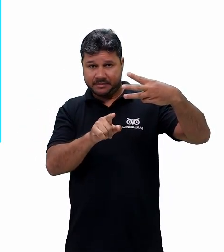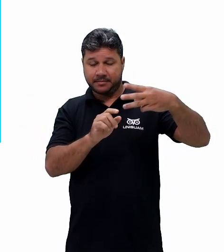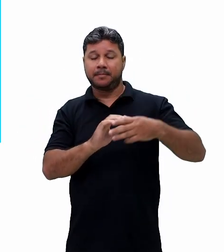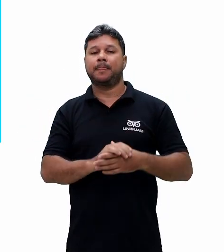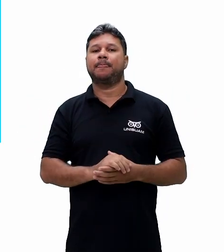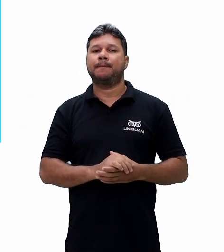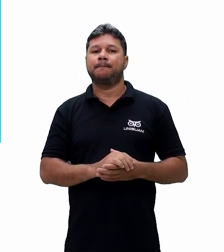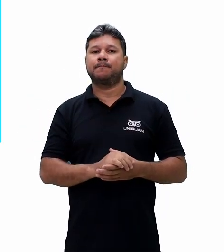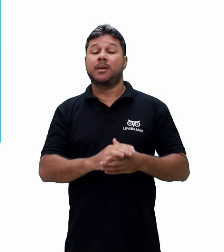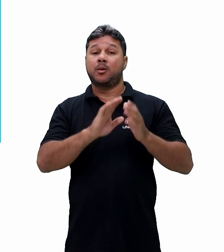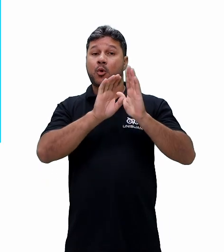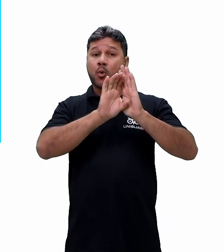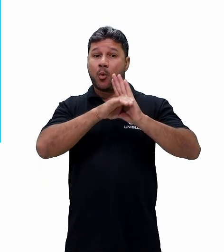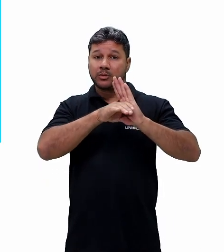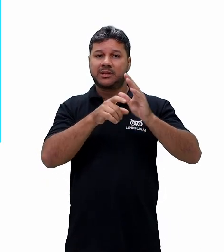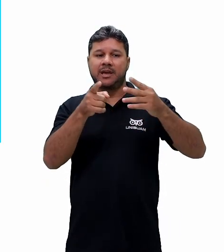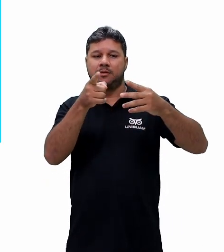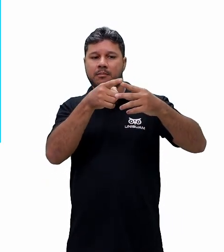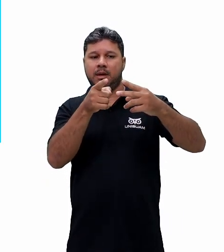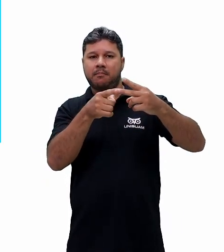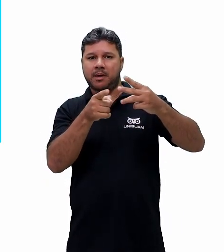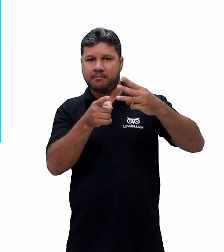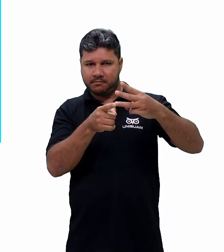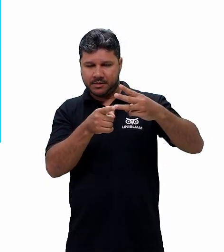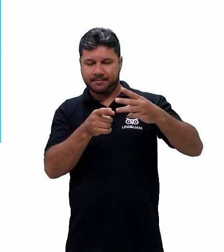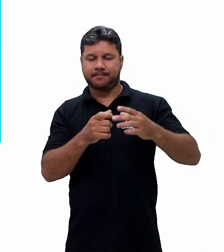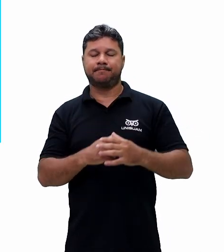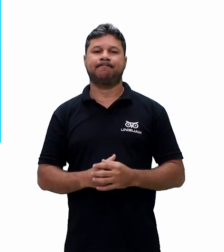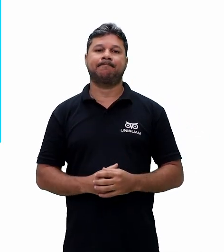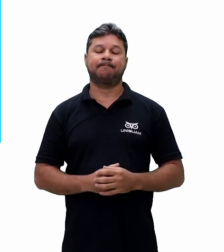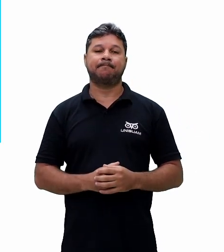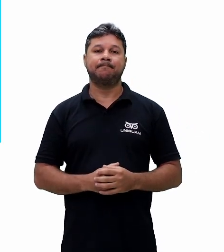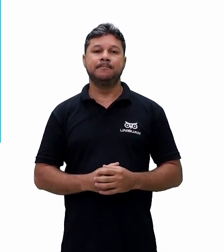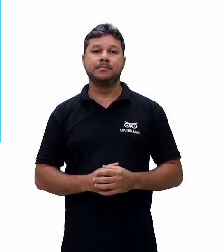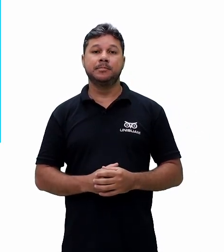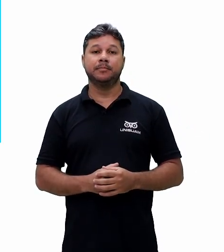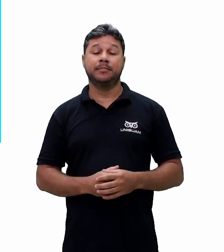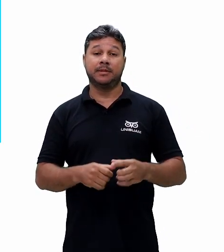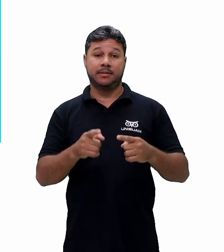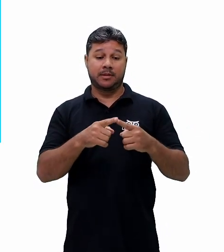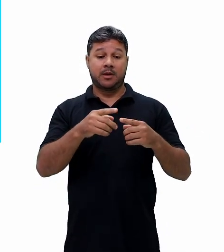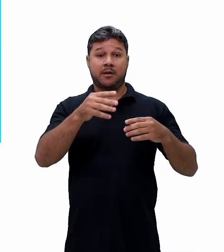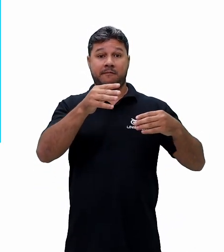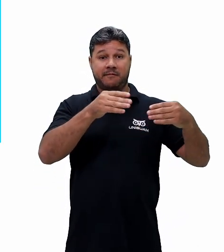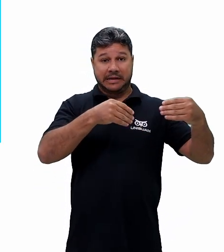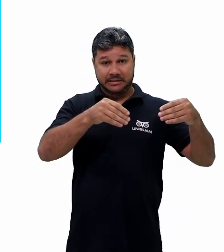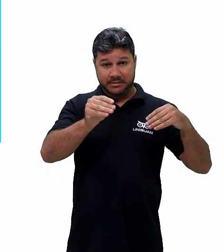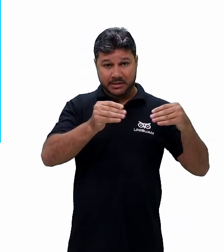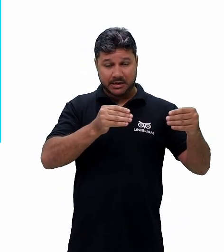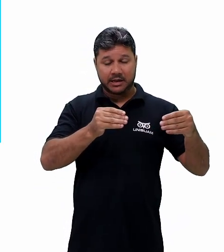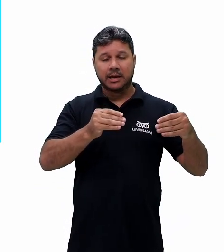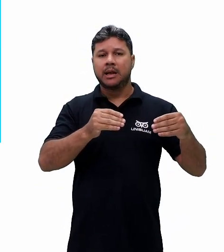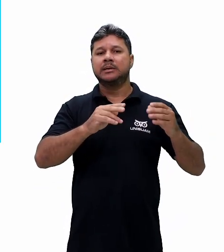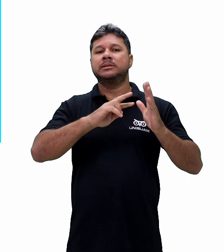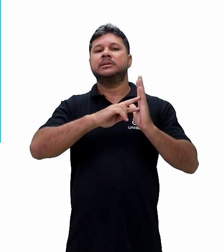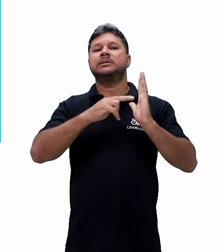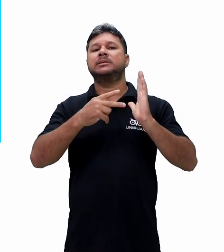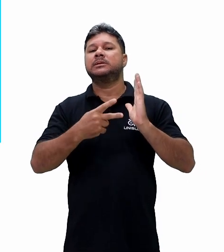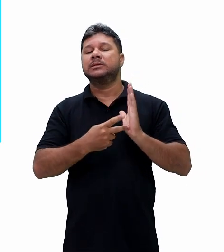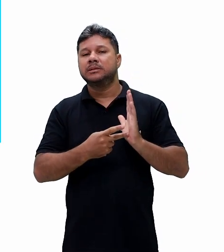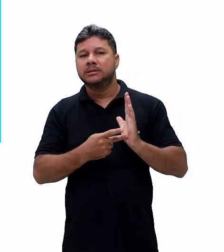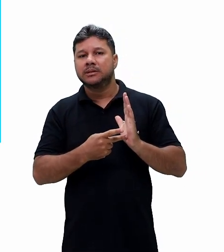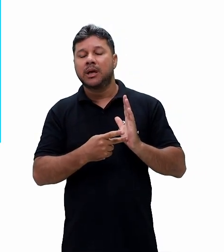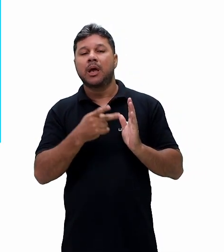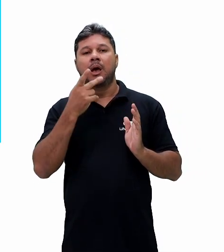refere aos conceitos dessas três variáveis. A flexibilidade, ela é